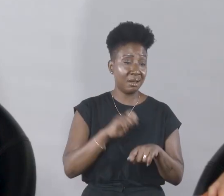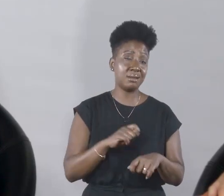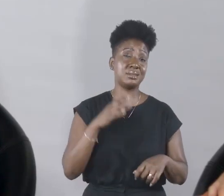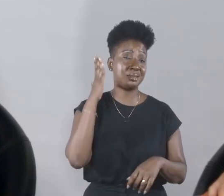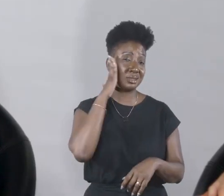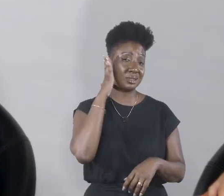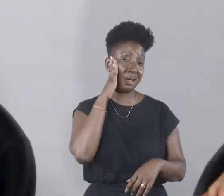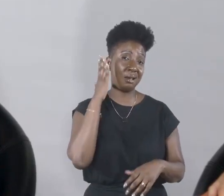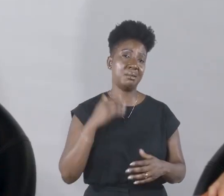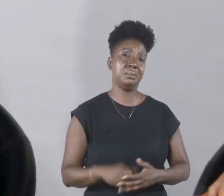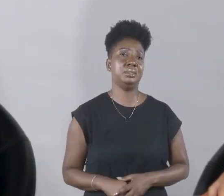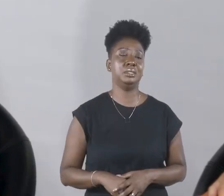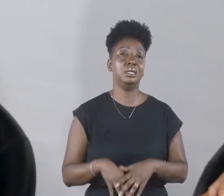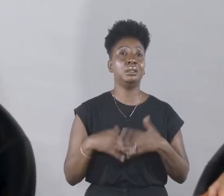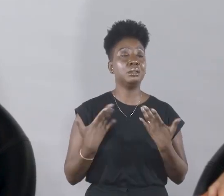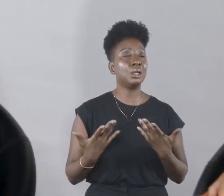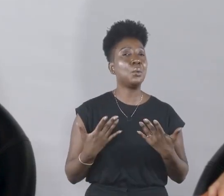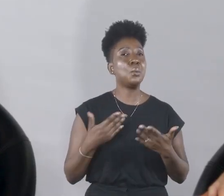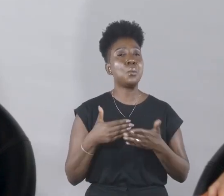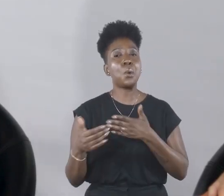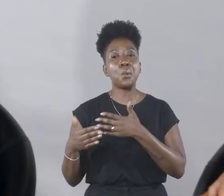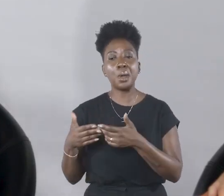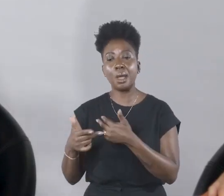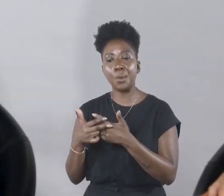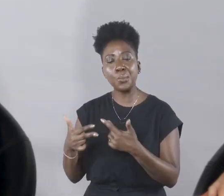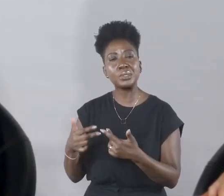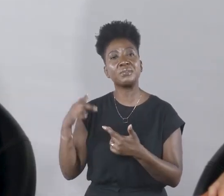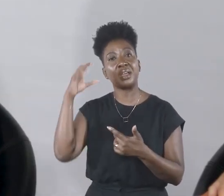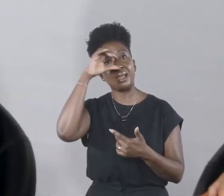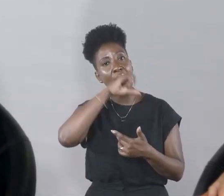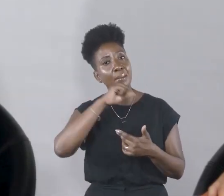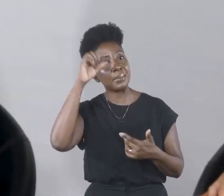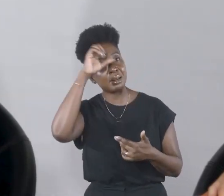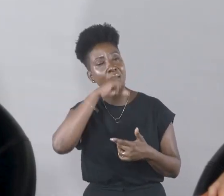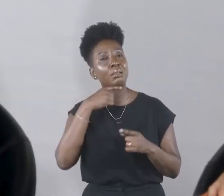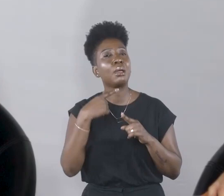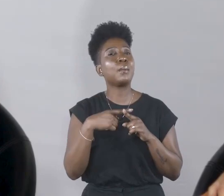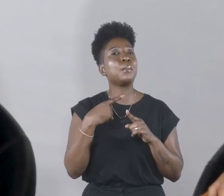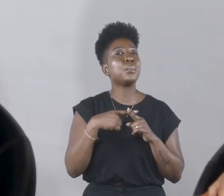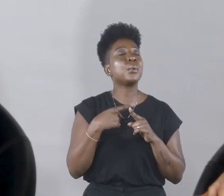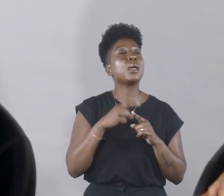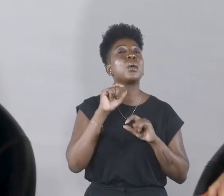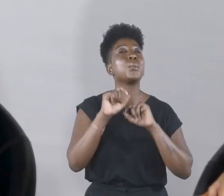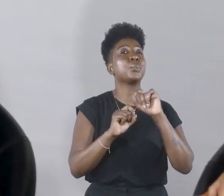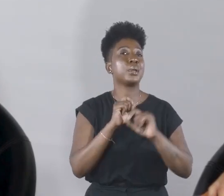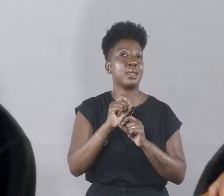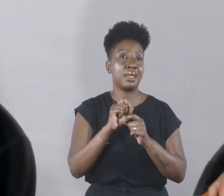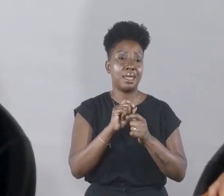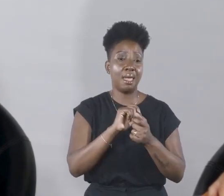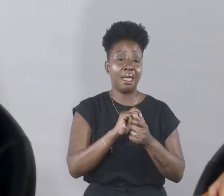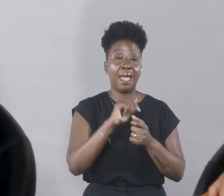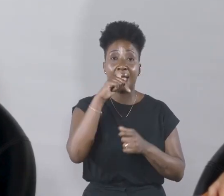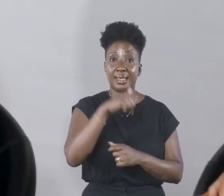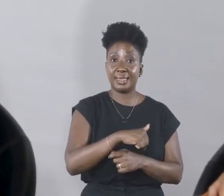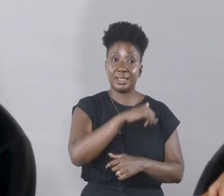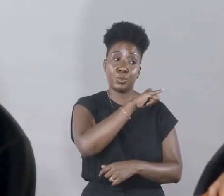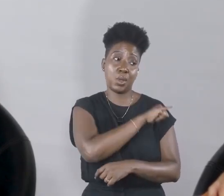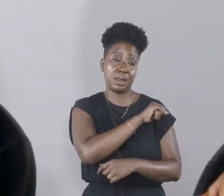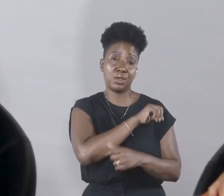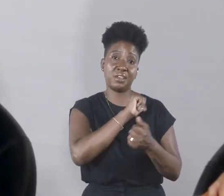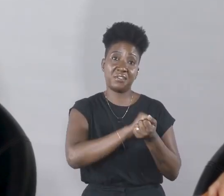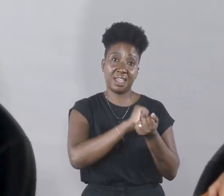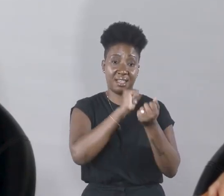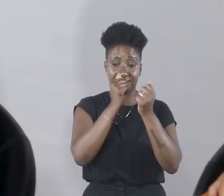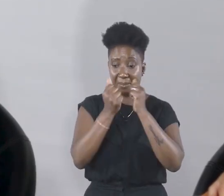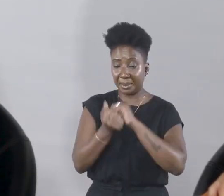próprio quibe dele, que é quibe carioca. Então, qualquer produto que você vende com a sua cultura, precisa entender que carioca